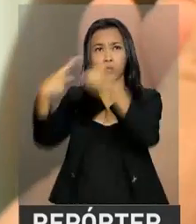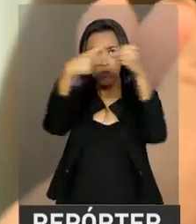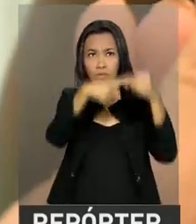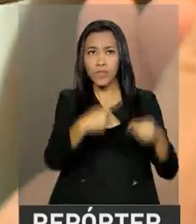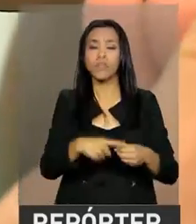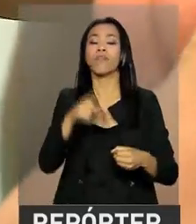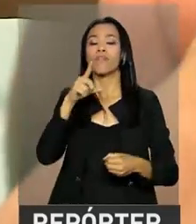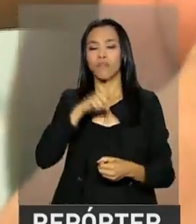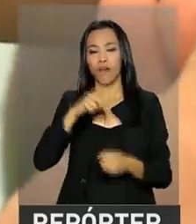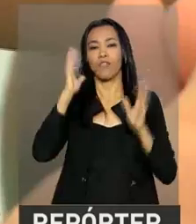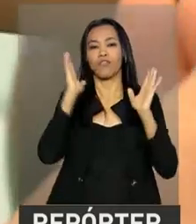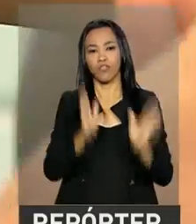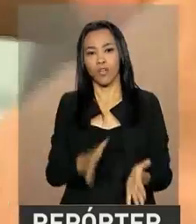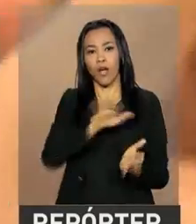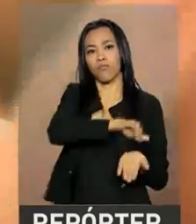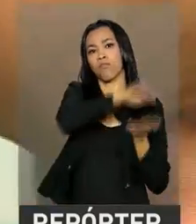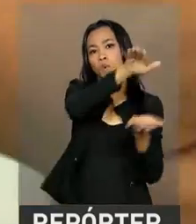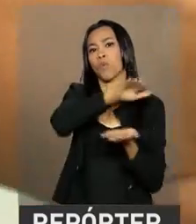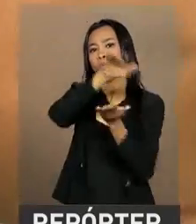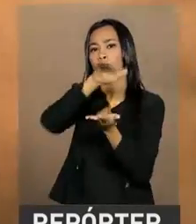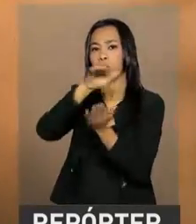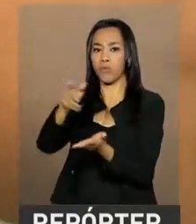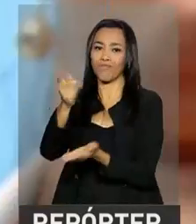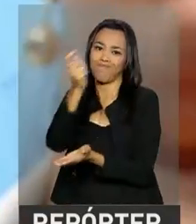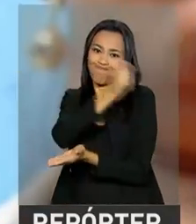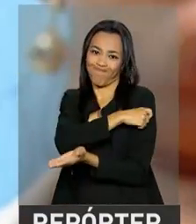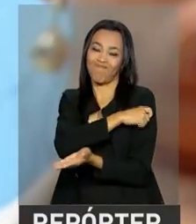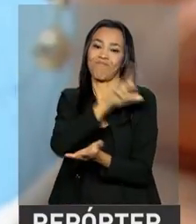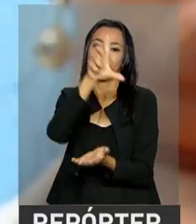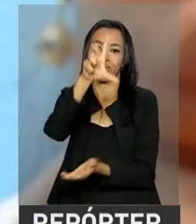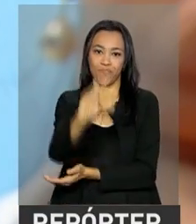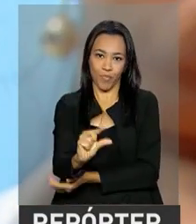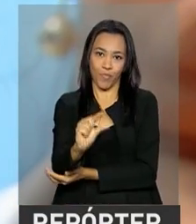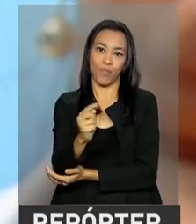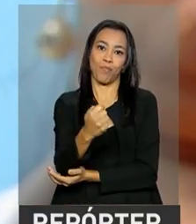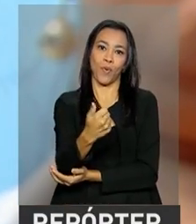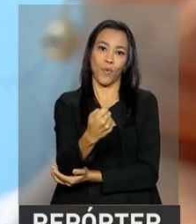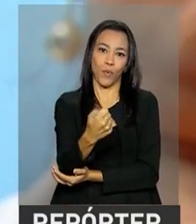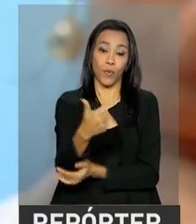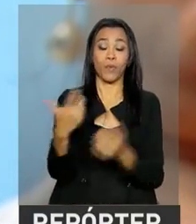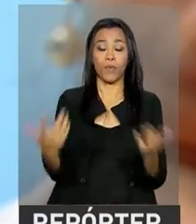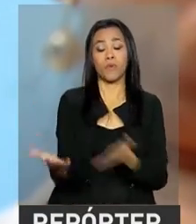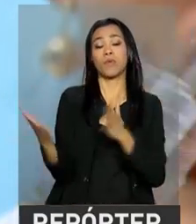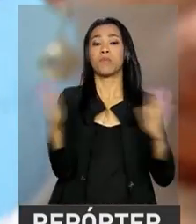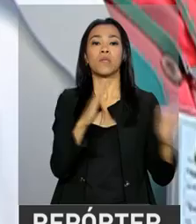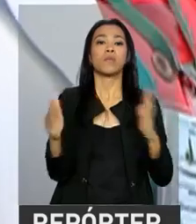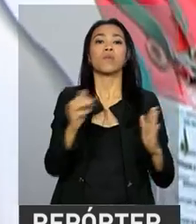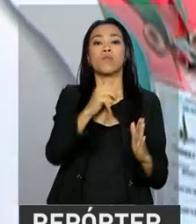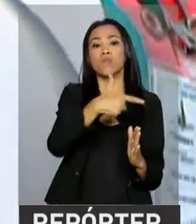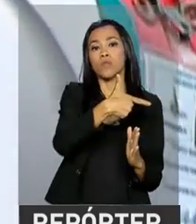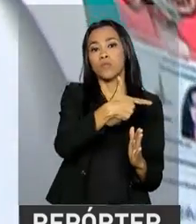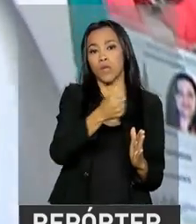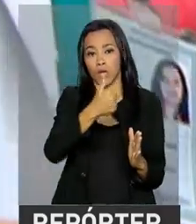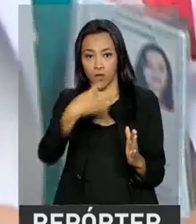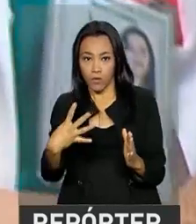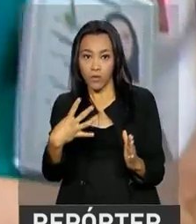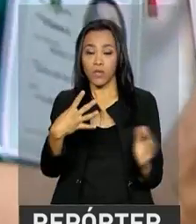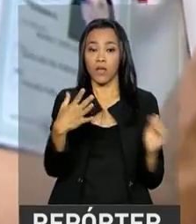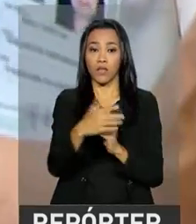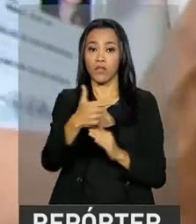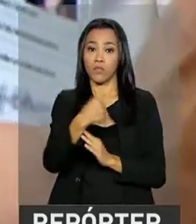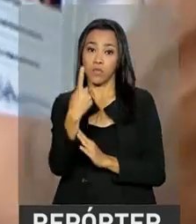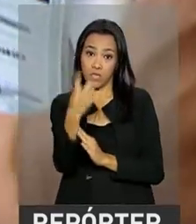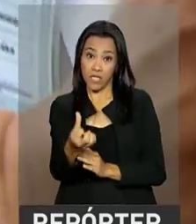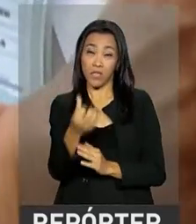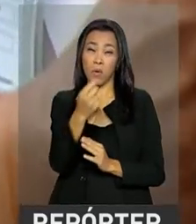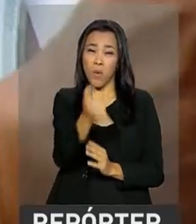com cobertura vacinal de HPV muito baixa de 2014 a 2016 quase 6 milhões